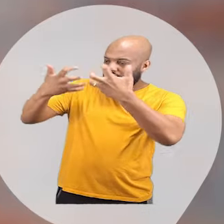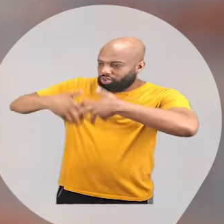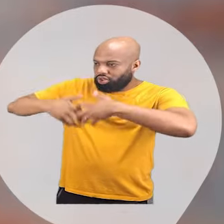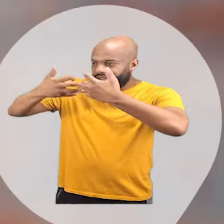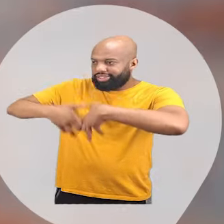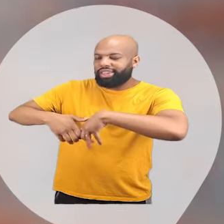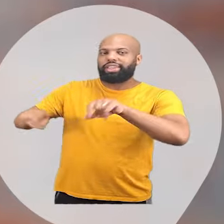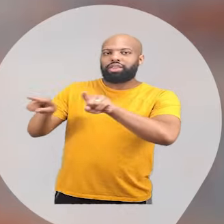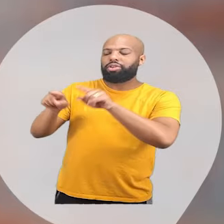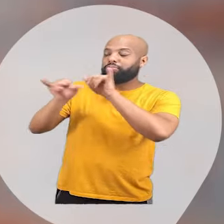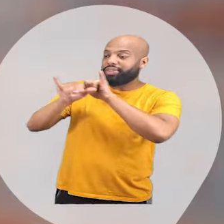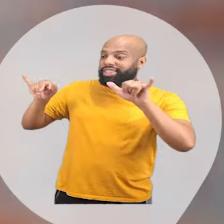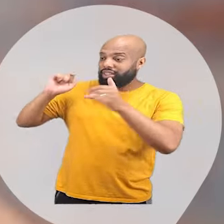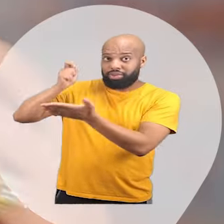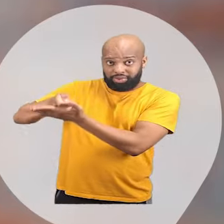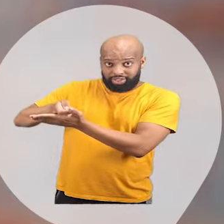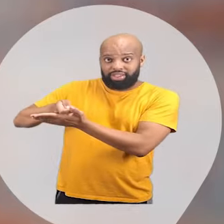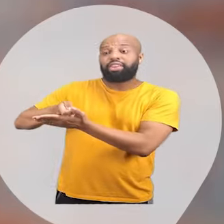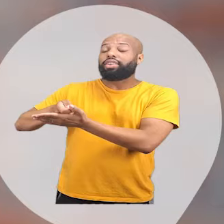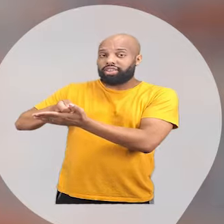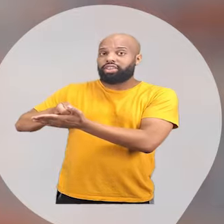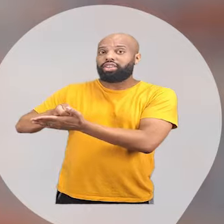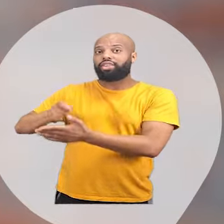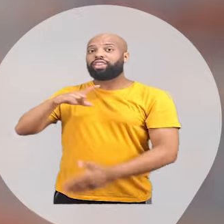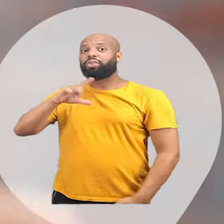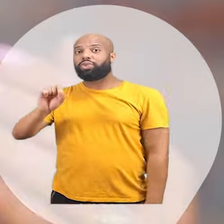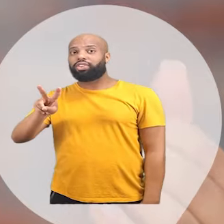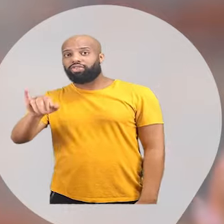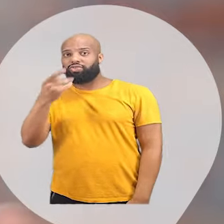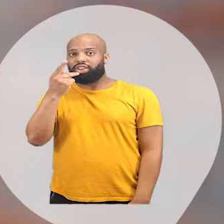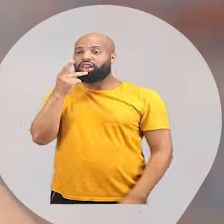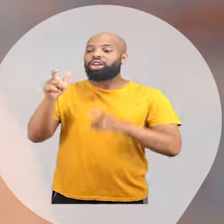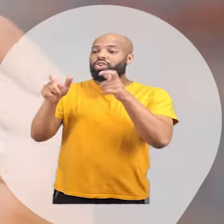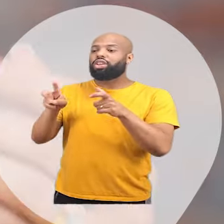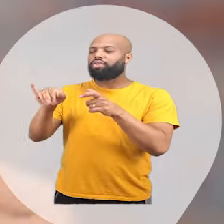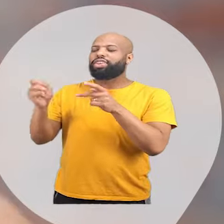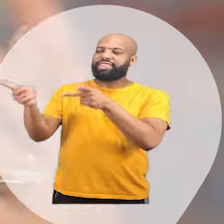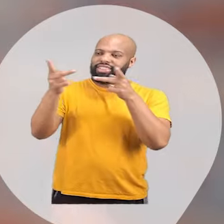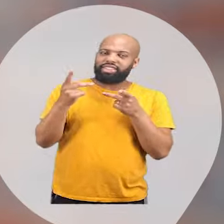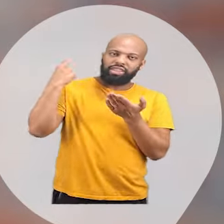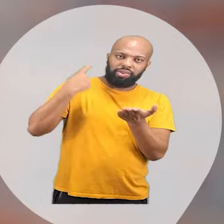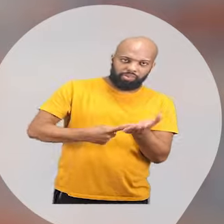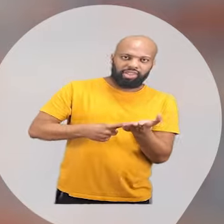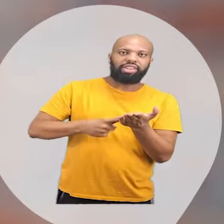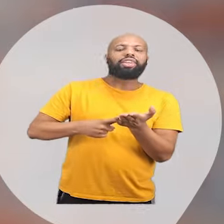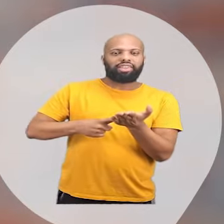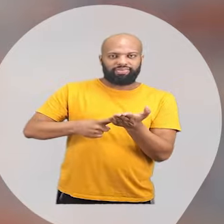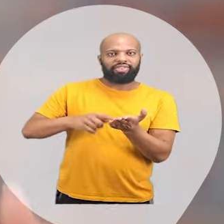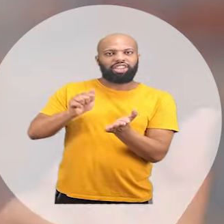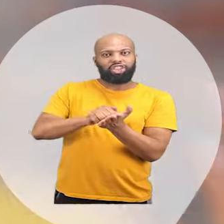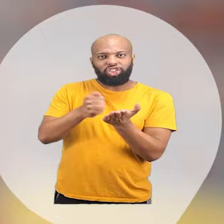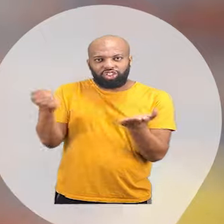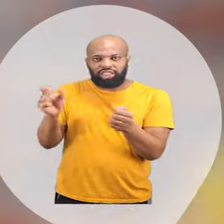ou uma aprendizagem paga entende o que a gente vai falar onde que a gente vai visitar Marca na agenda faz